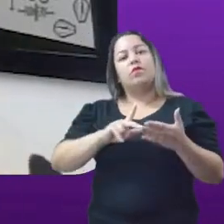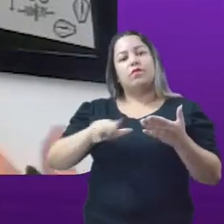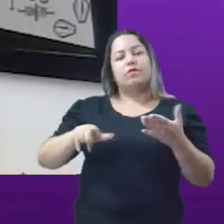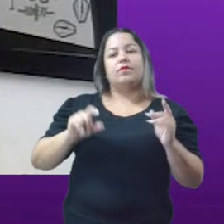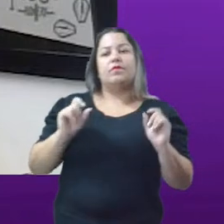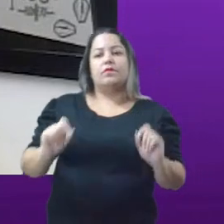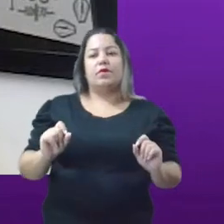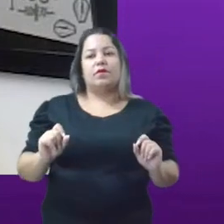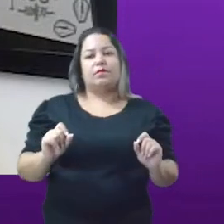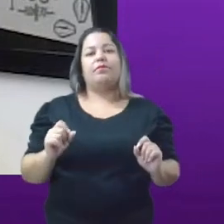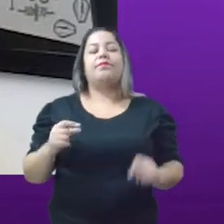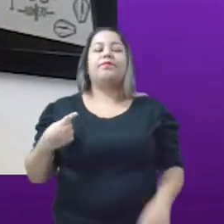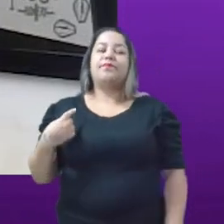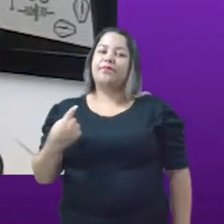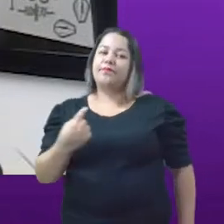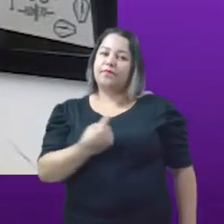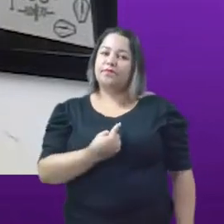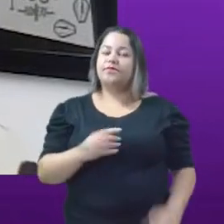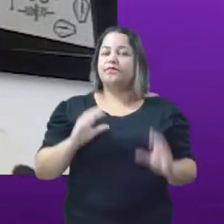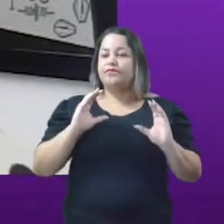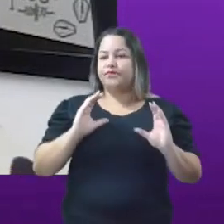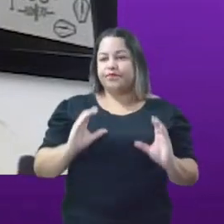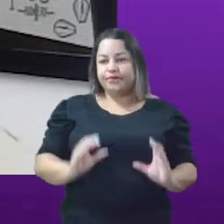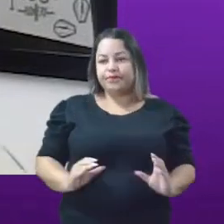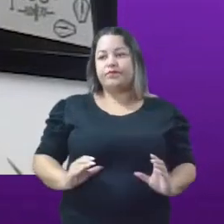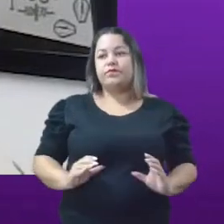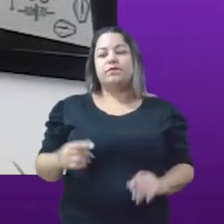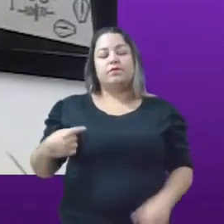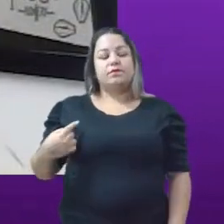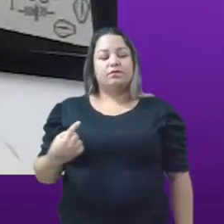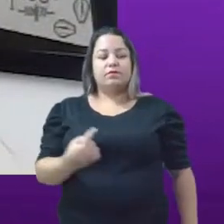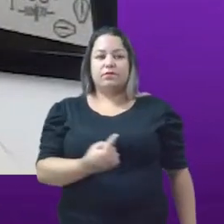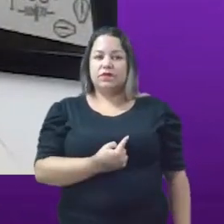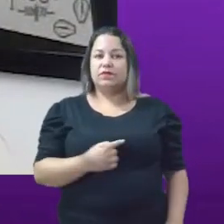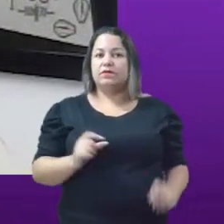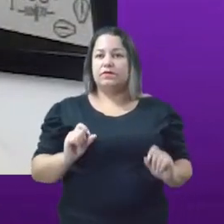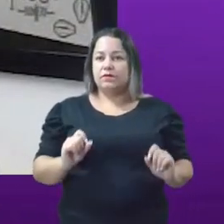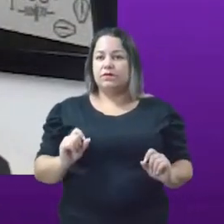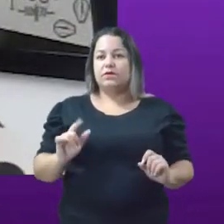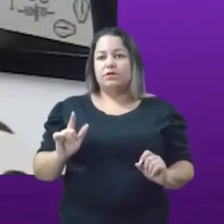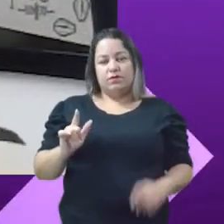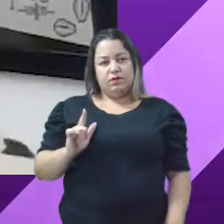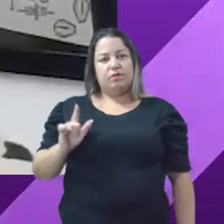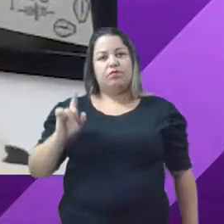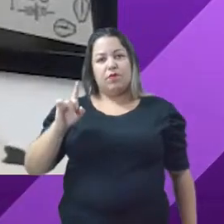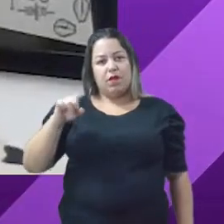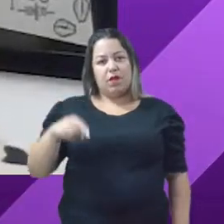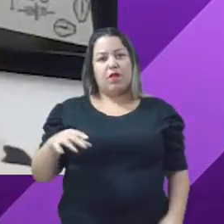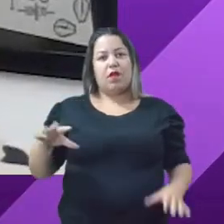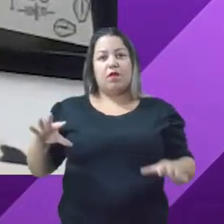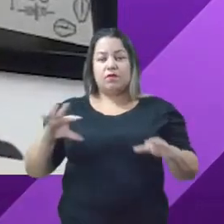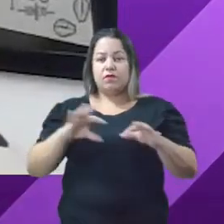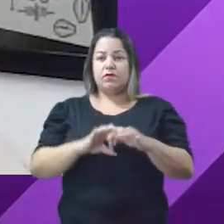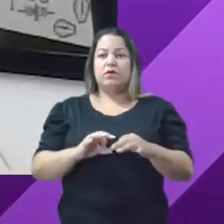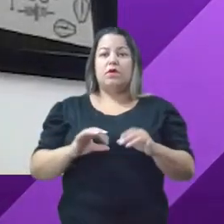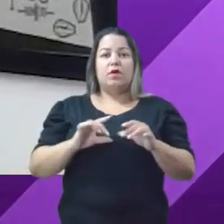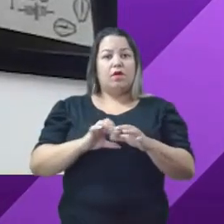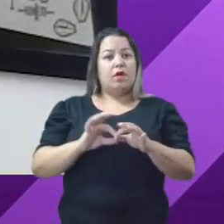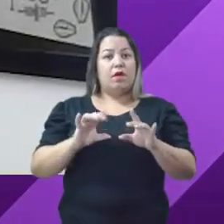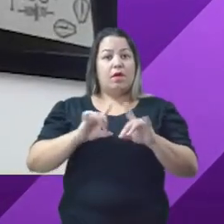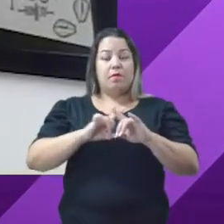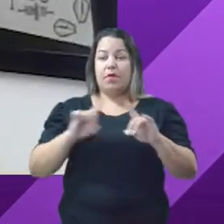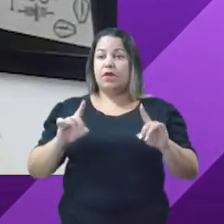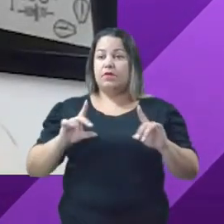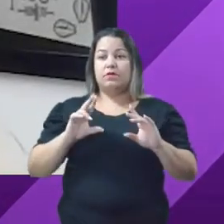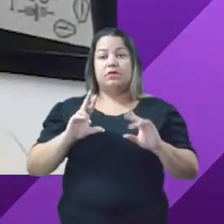que é o como a gente se comporta, como que a gente performa, ele é muito atrelado ao sexo biológico, mas isso